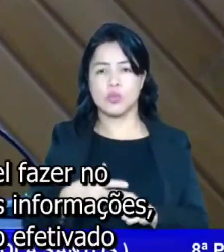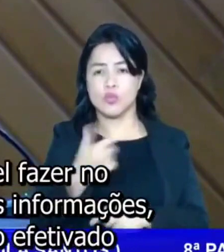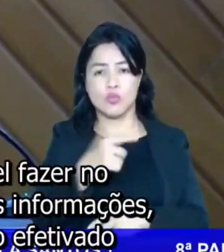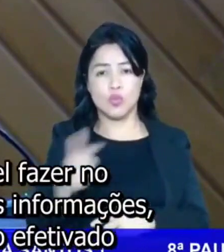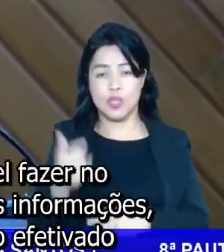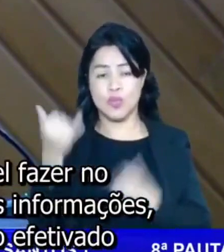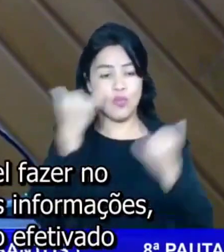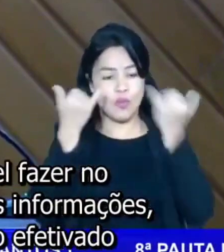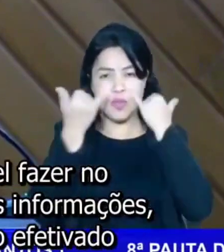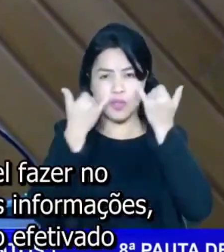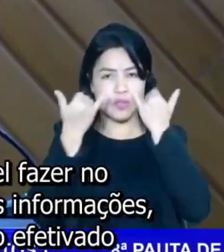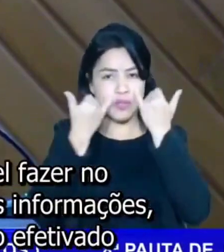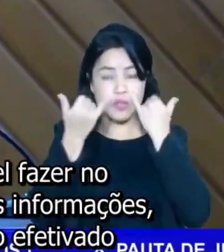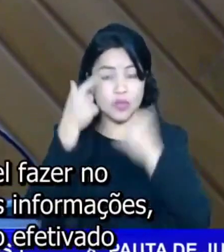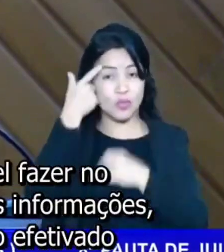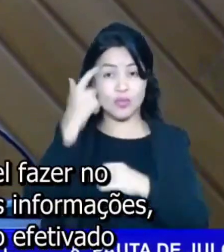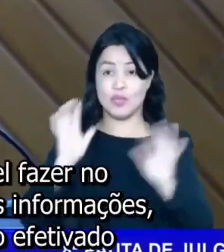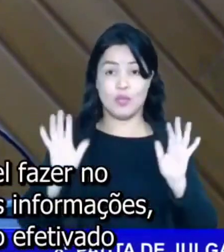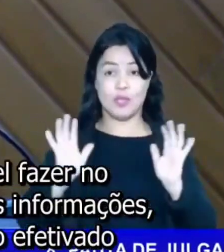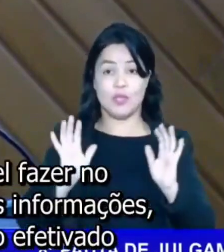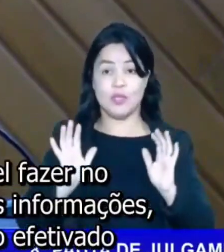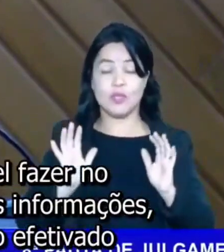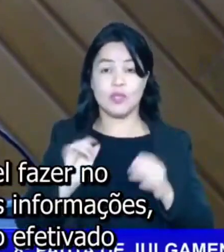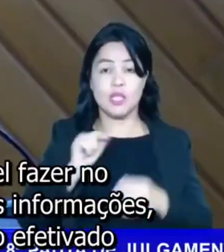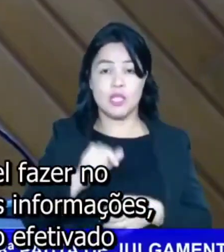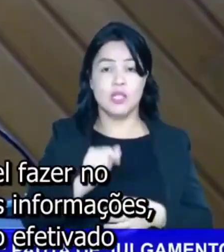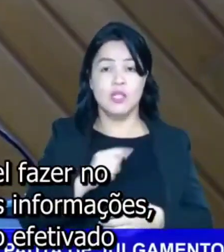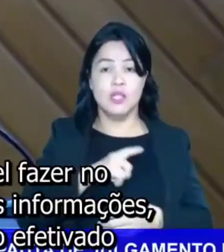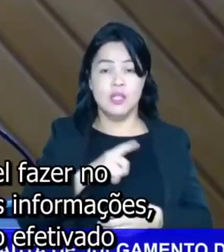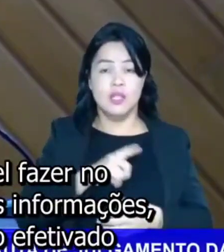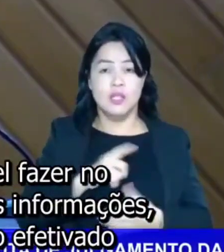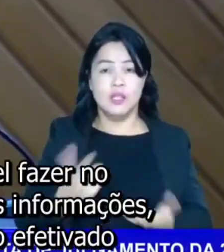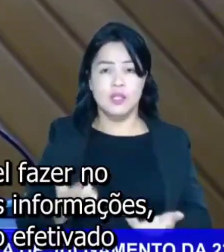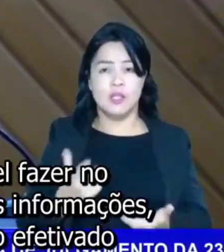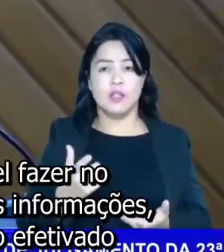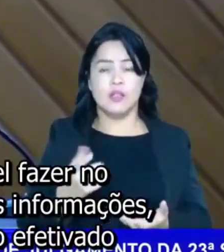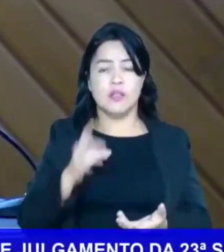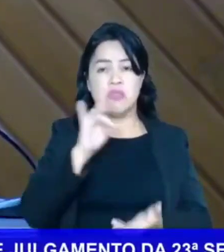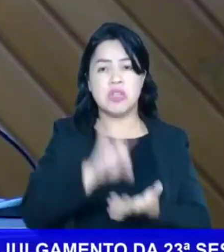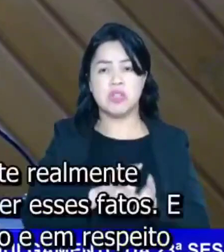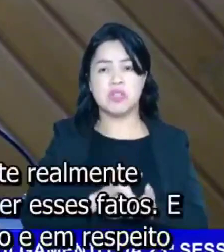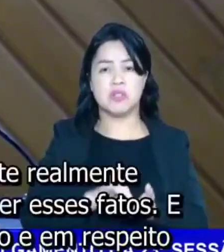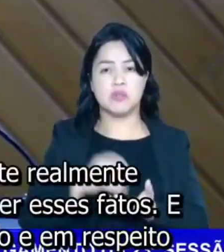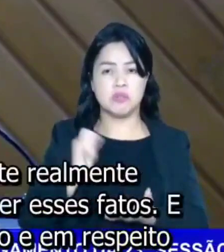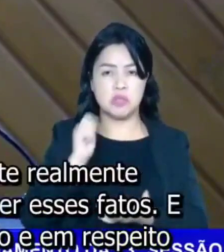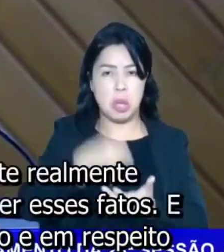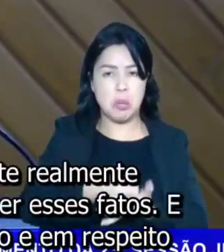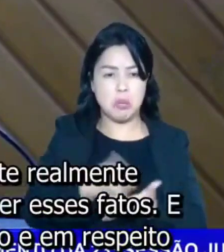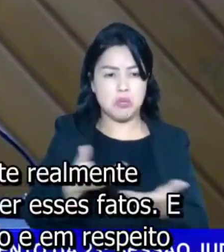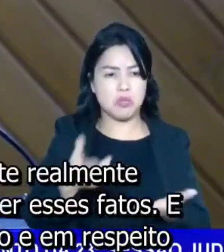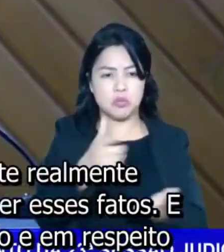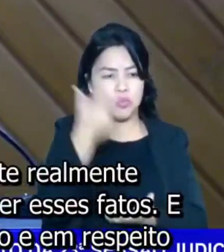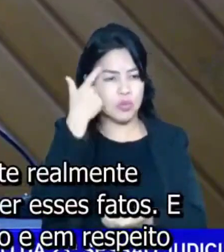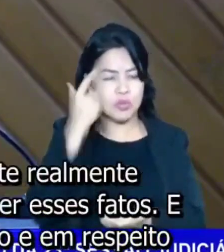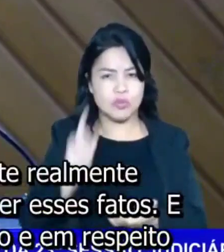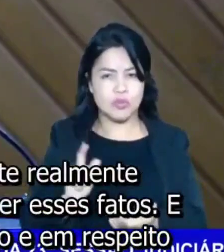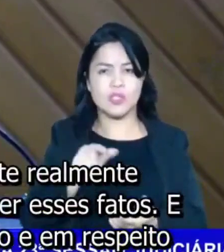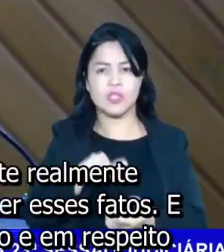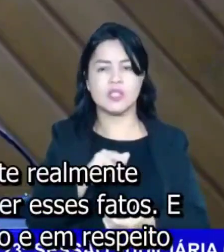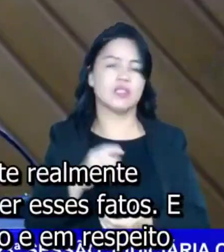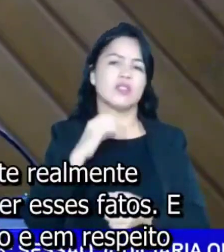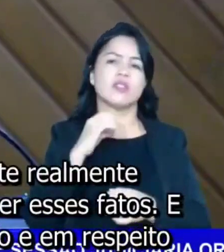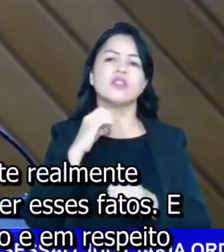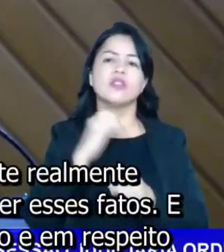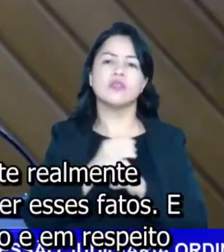essas informações, né? Nós nem sabíamos que esse gasto tinha sido efetivado. Então, isso dificultou muito o